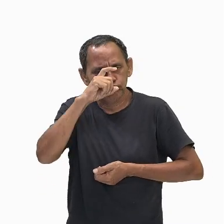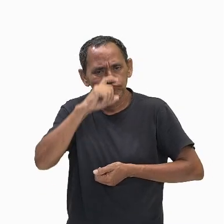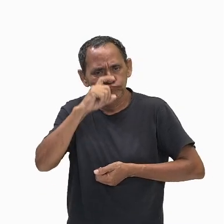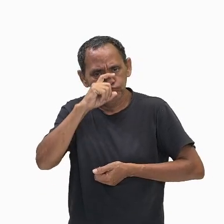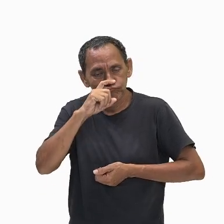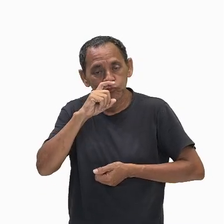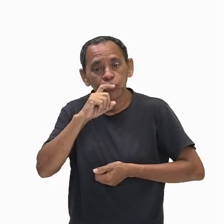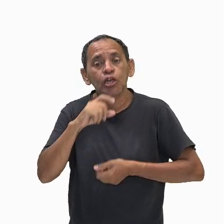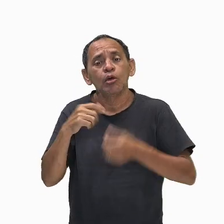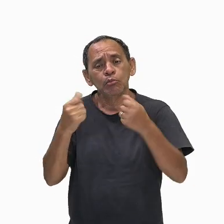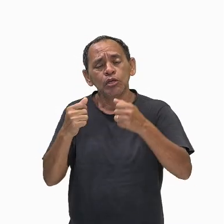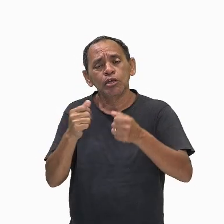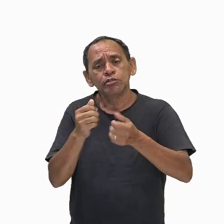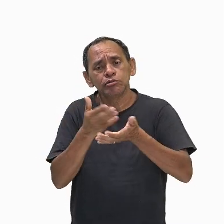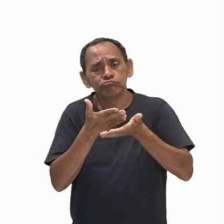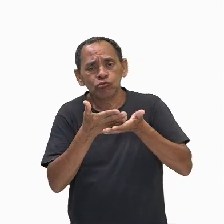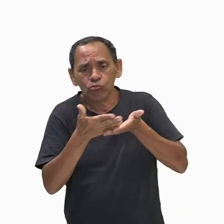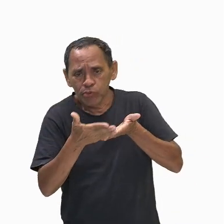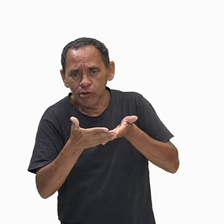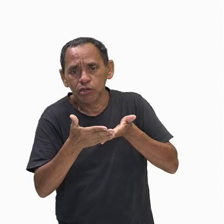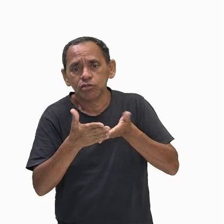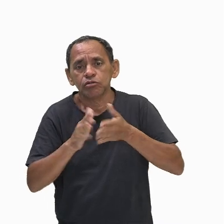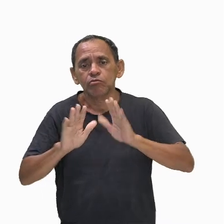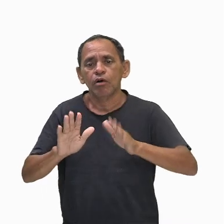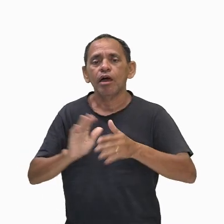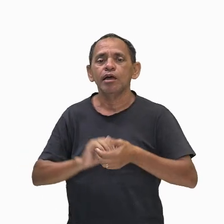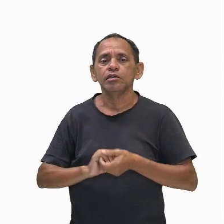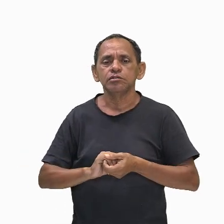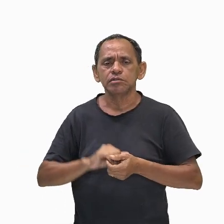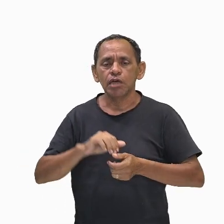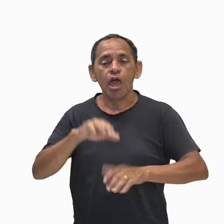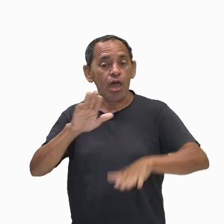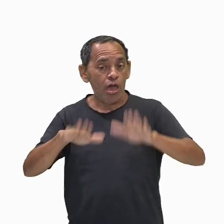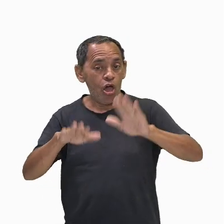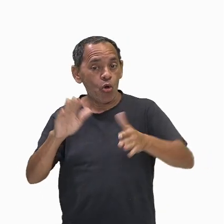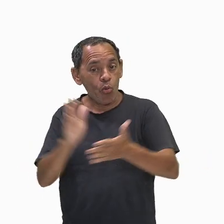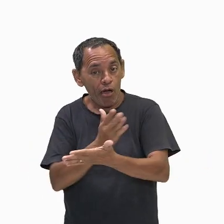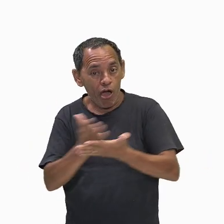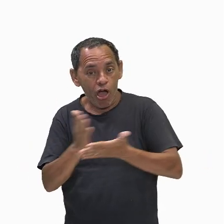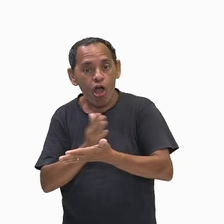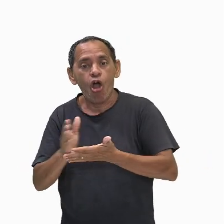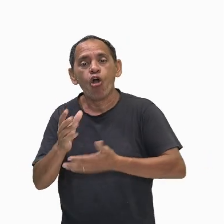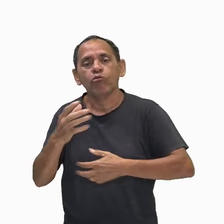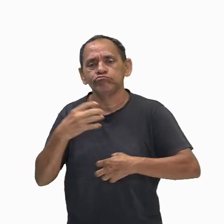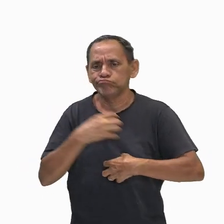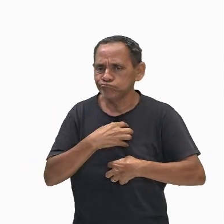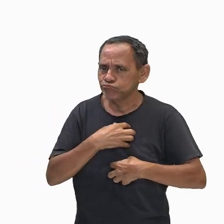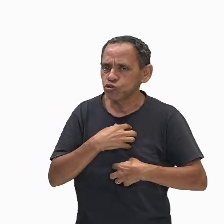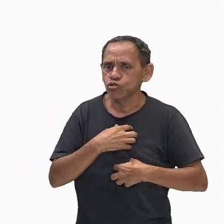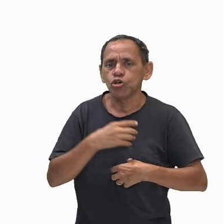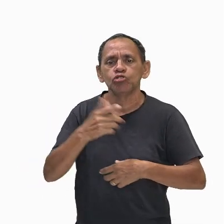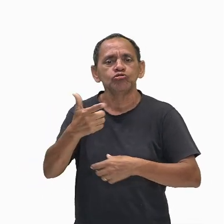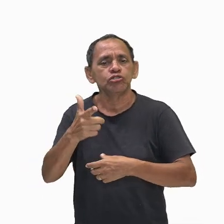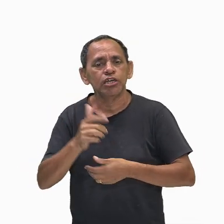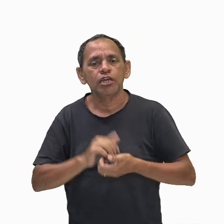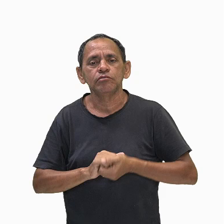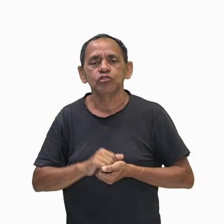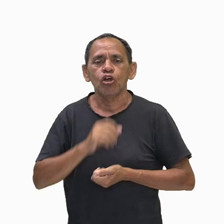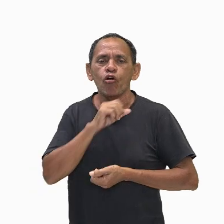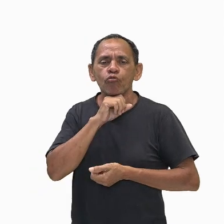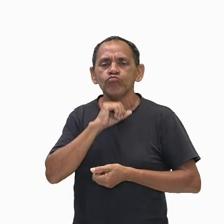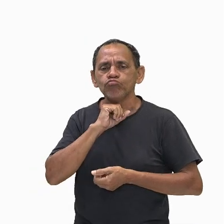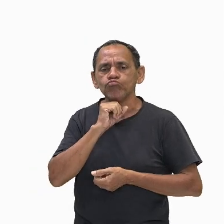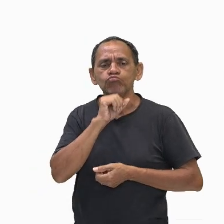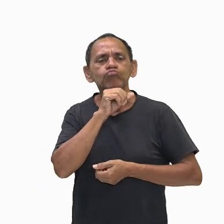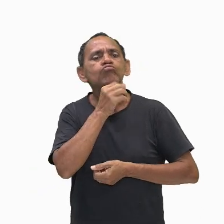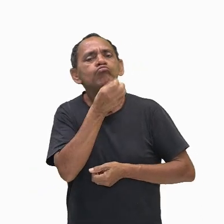não acontece em todas as situações, como foi explicado há pouco. Náuseas, vômitos, principalmente